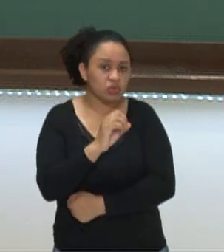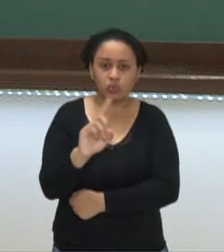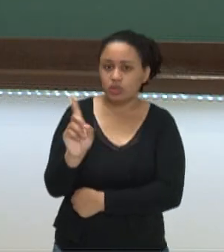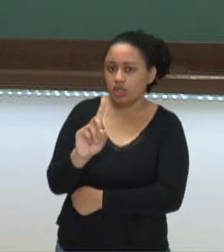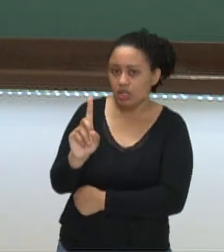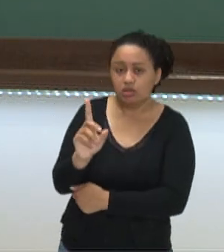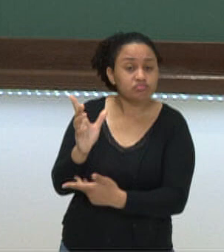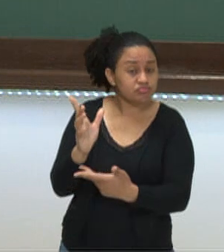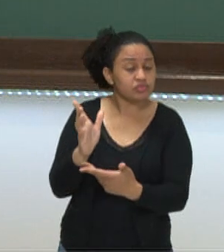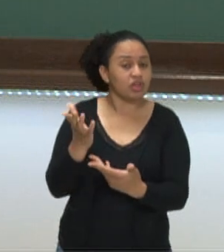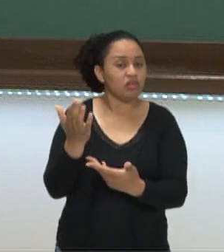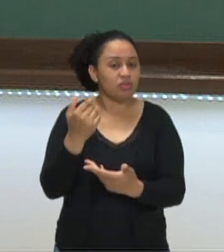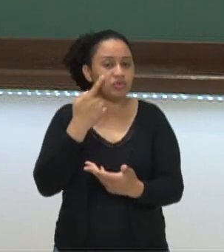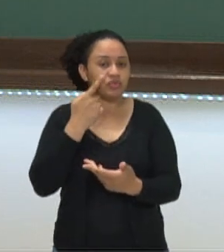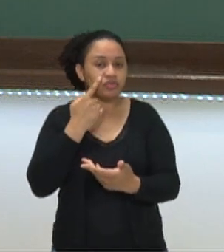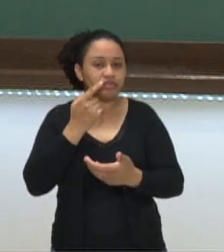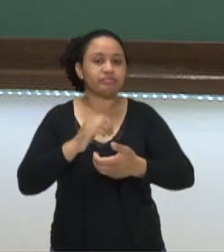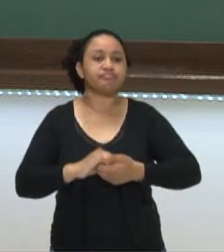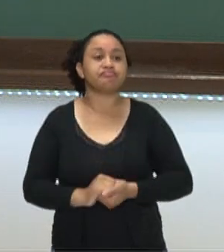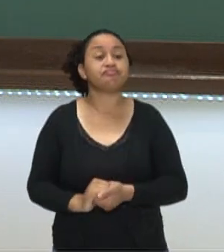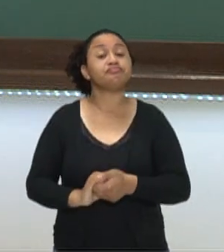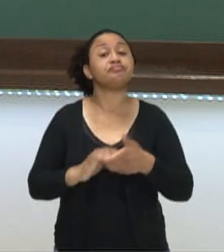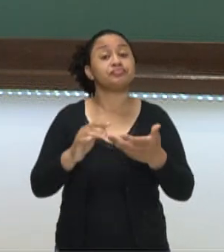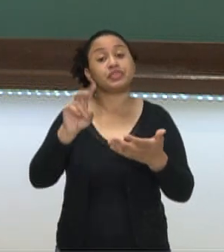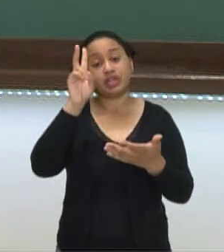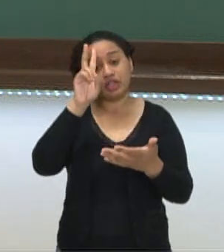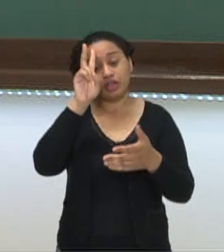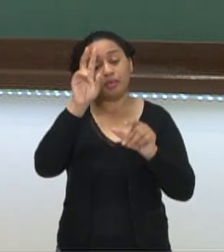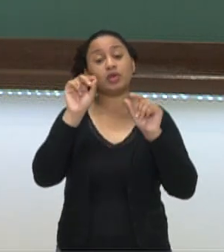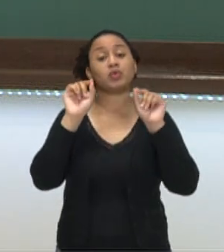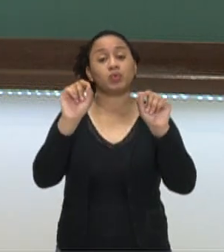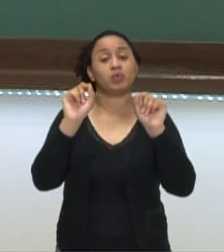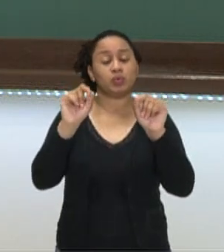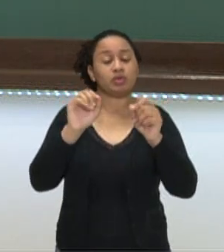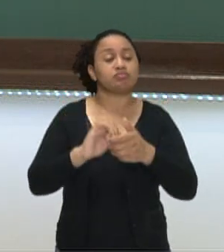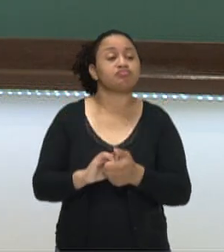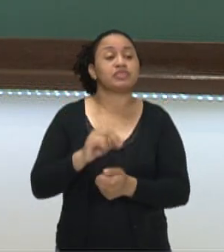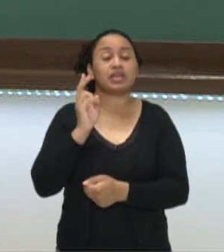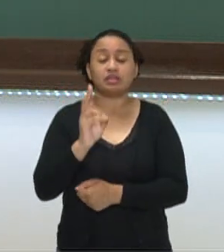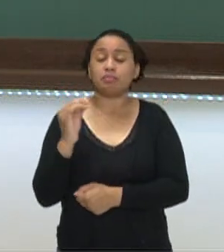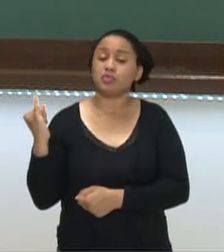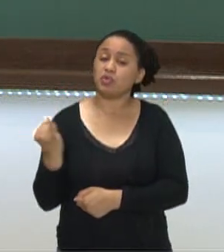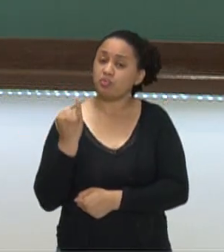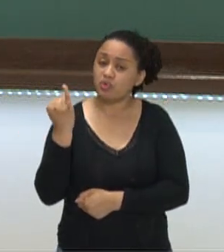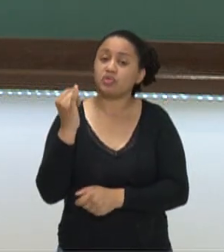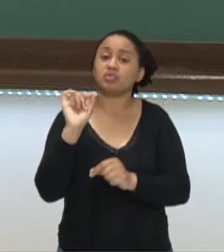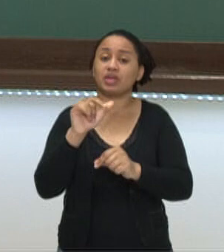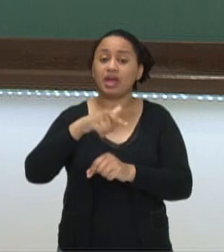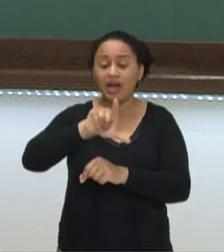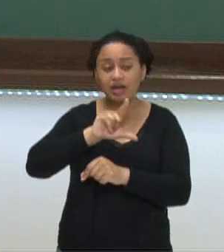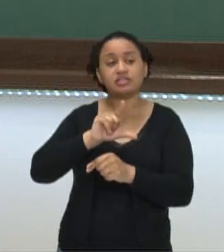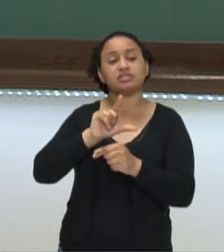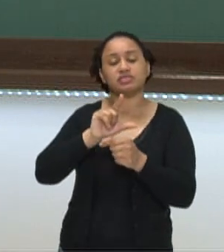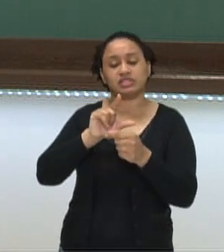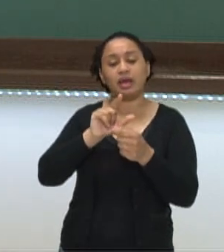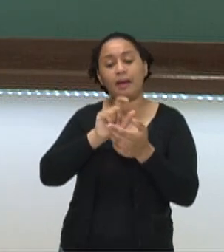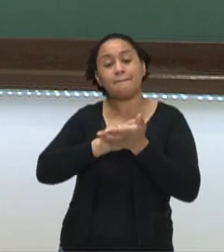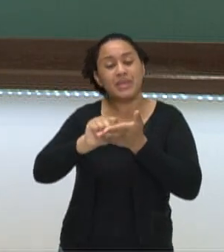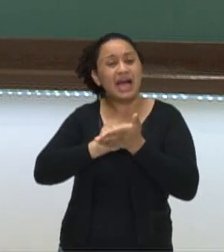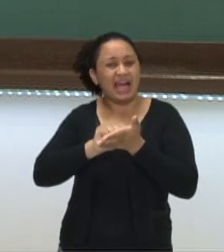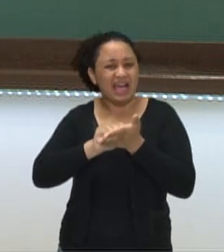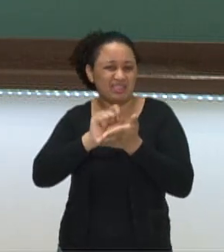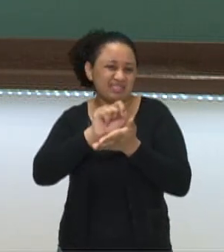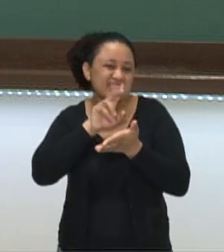foi? Então vamos dar uma olhada aqui, lembrando que é sempre importante, antes de você apagar a